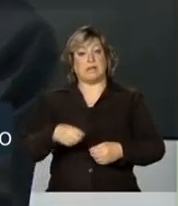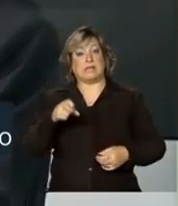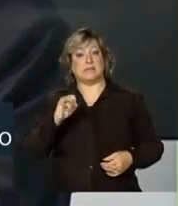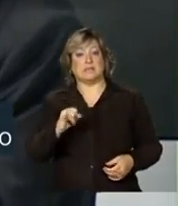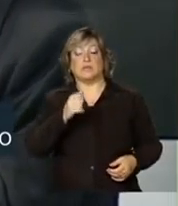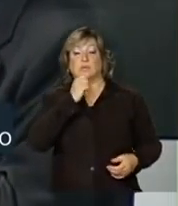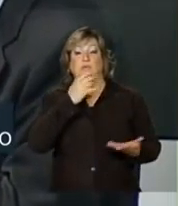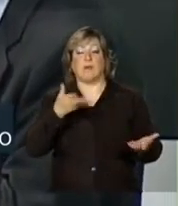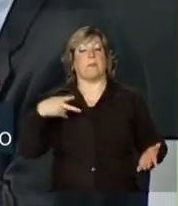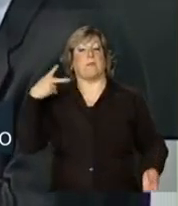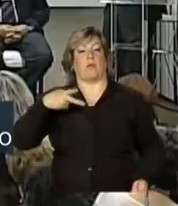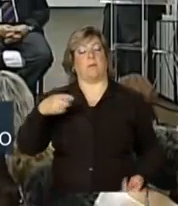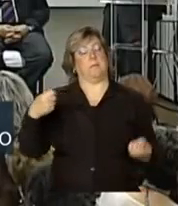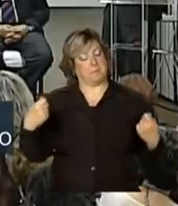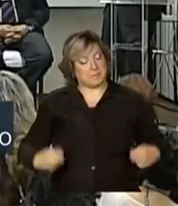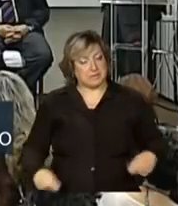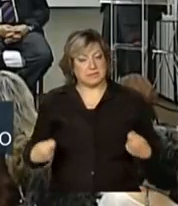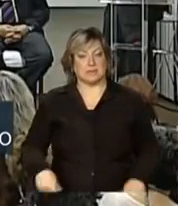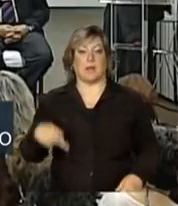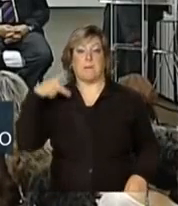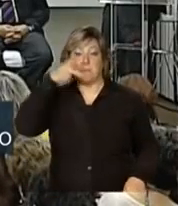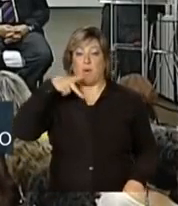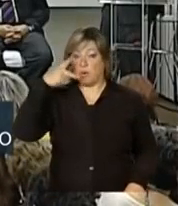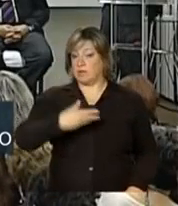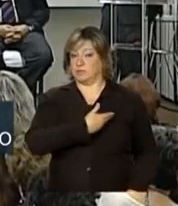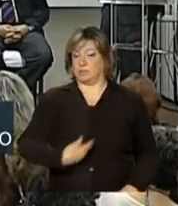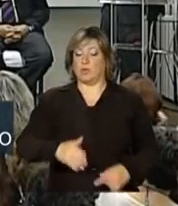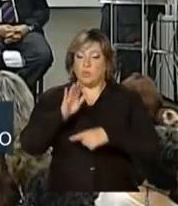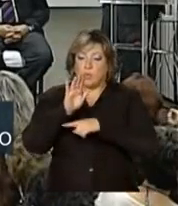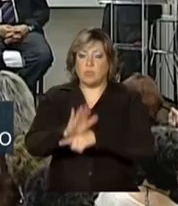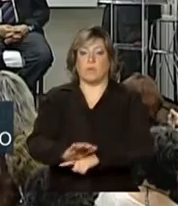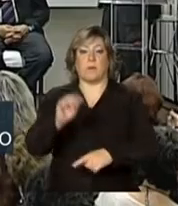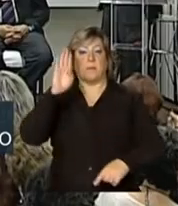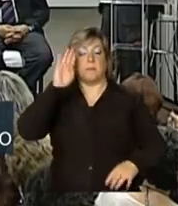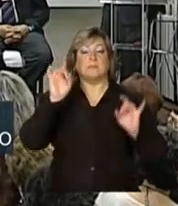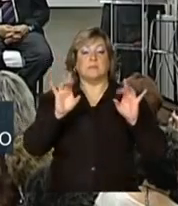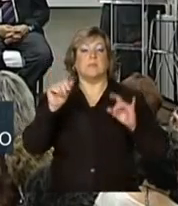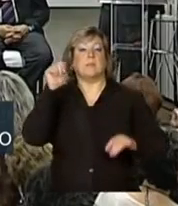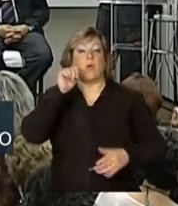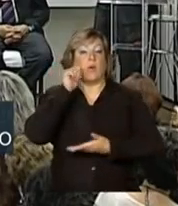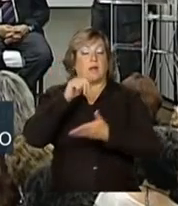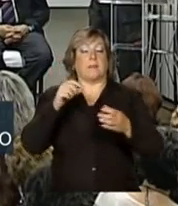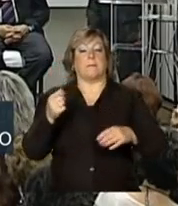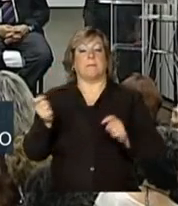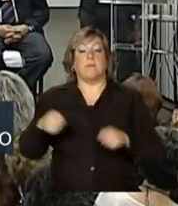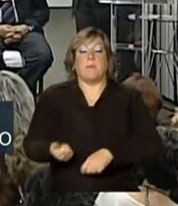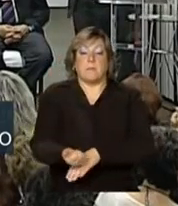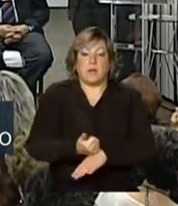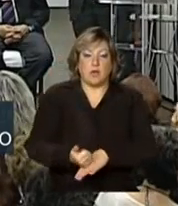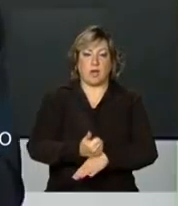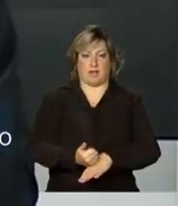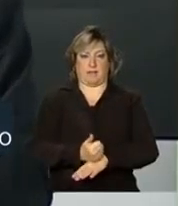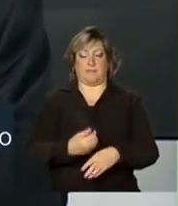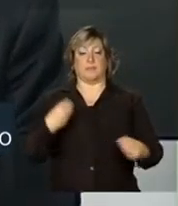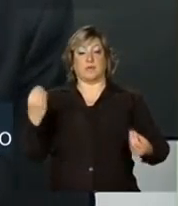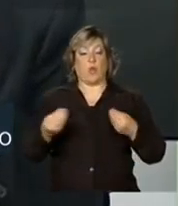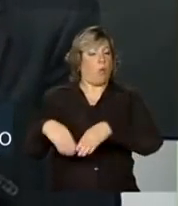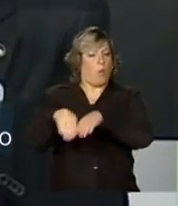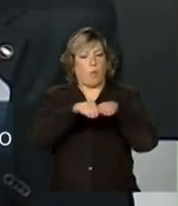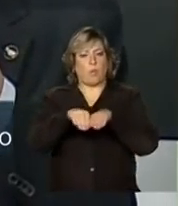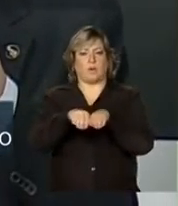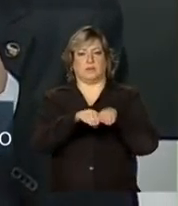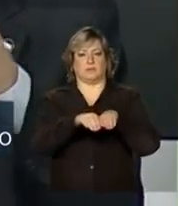política pública para as mulheres, específica para as mulheres, para que a gente possa melhorar as condições, a equidade de gênero, tirar